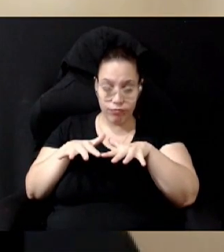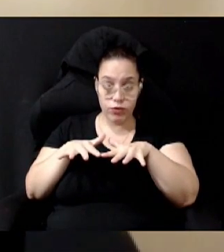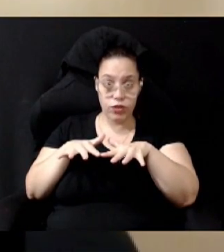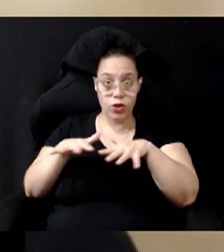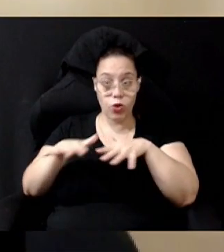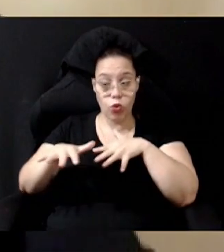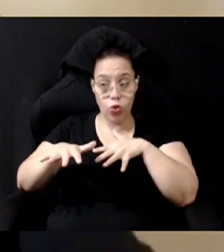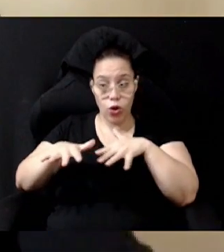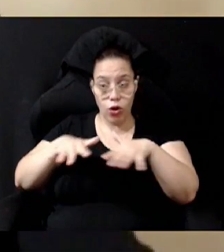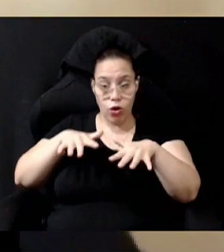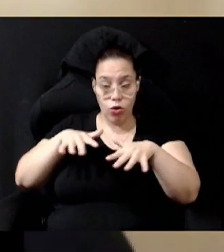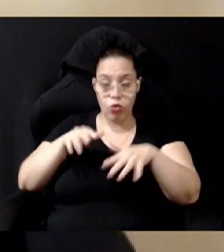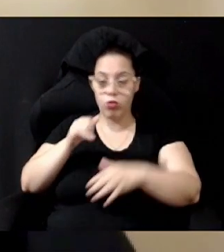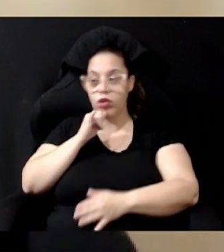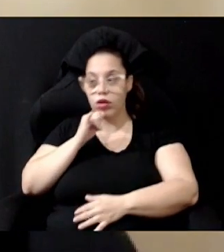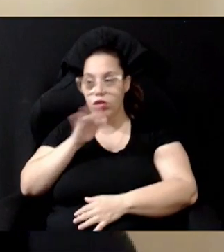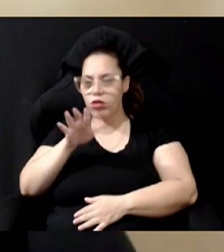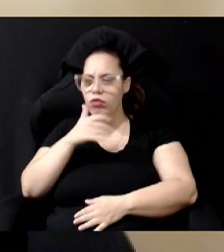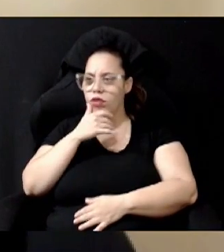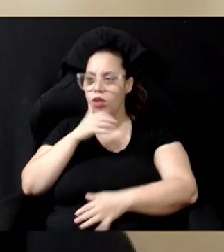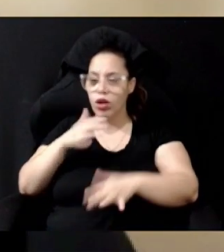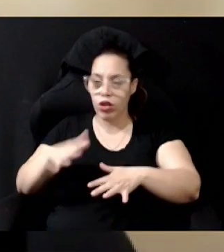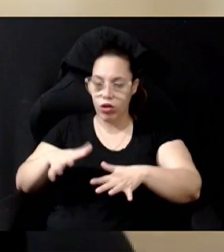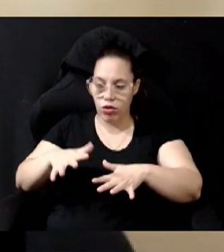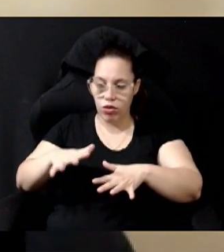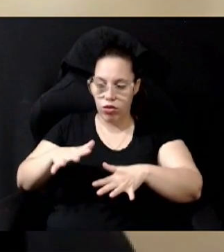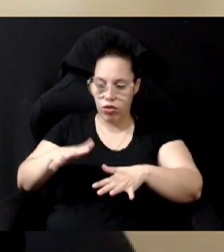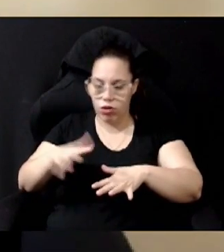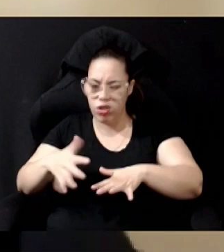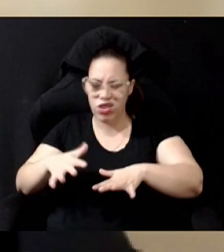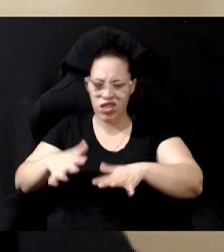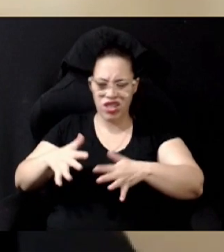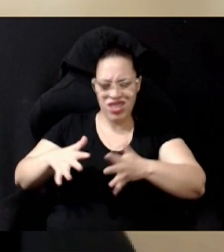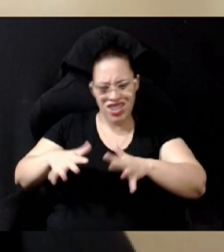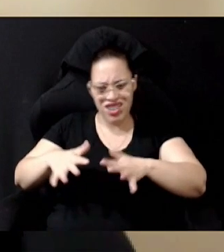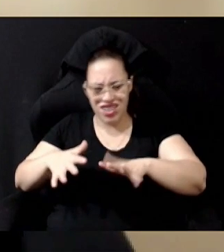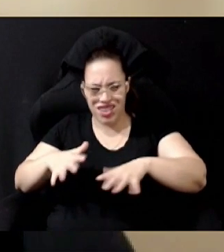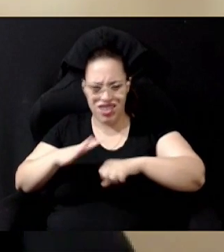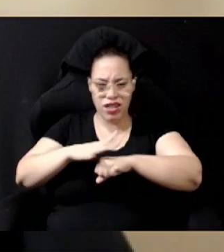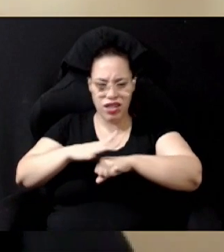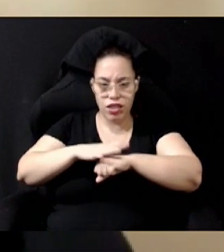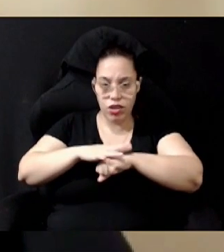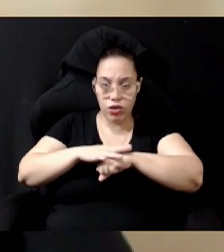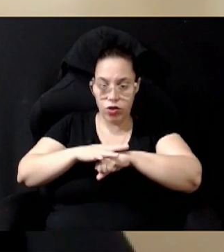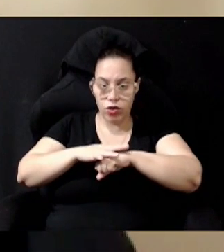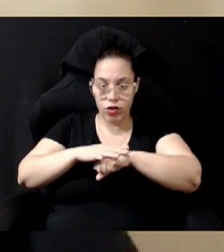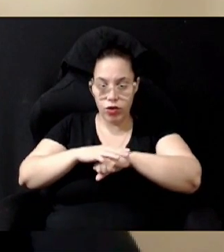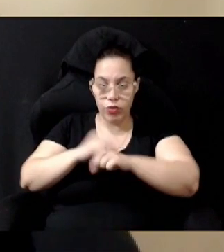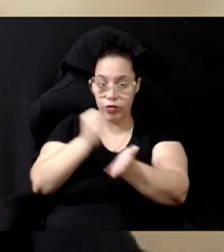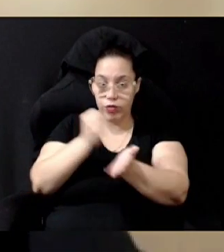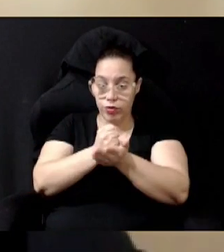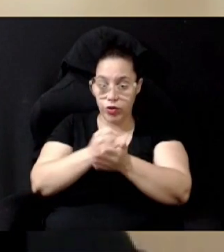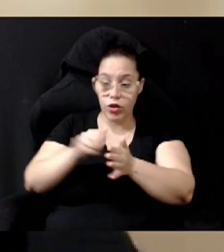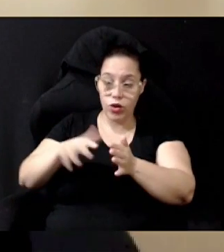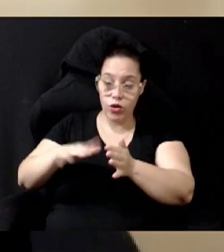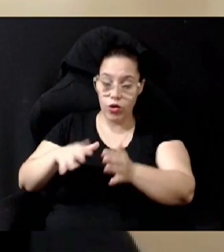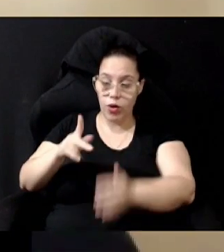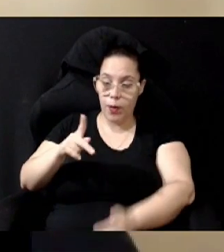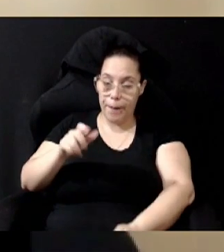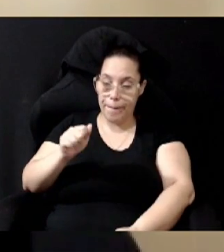Por exemplo, o tremor, que acontece em algumas doenças e que é muito marcante na doença de Parkinson.